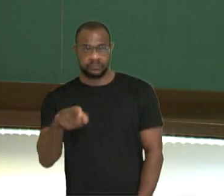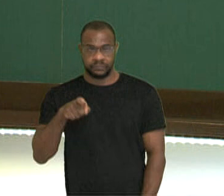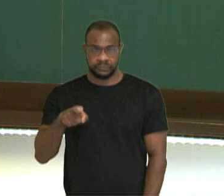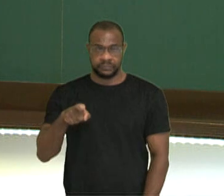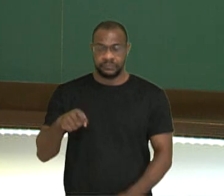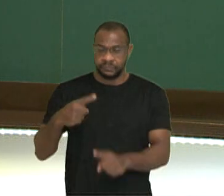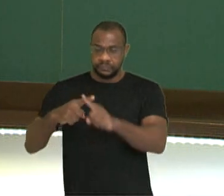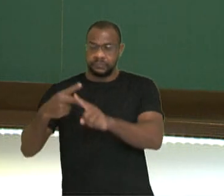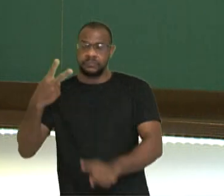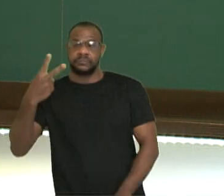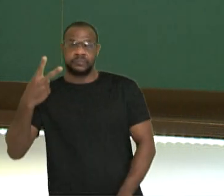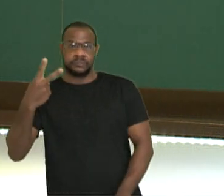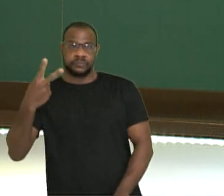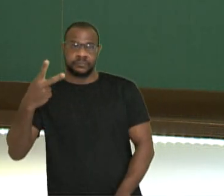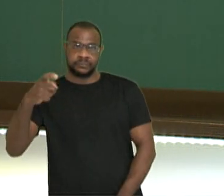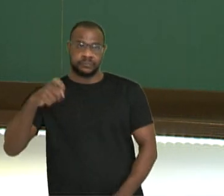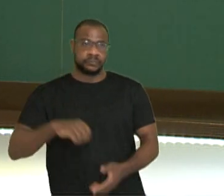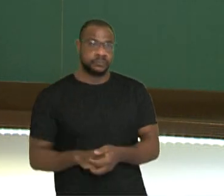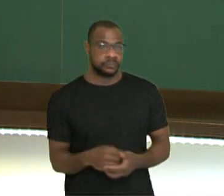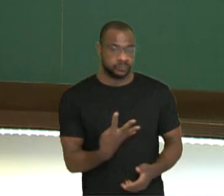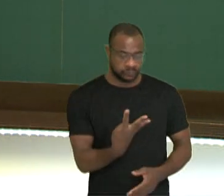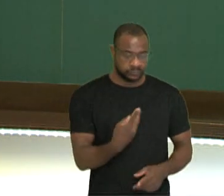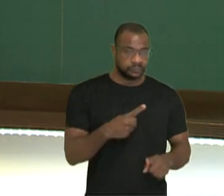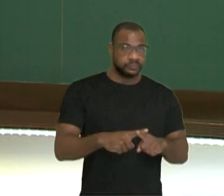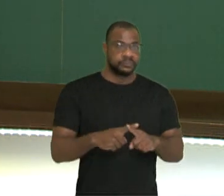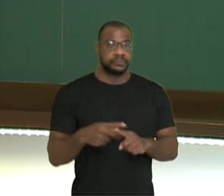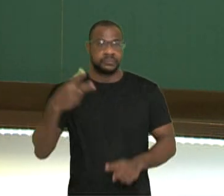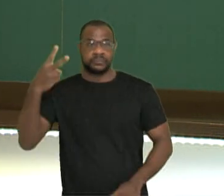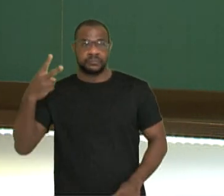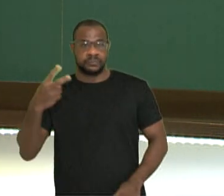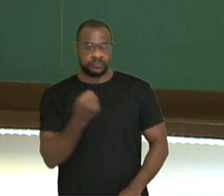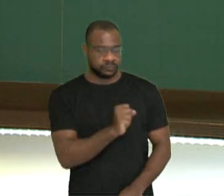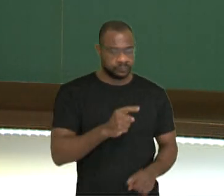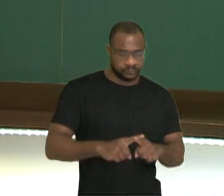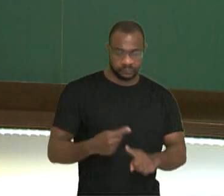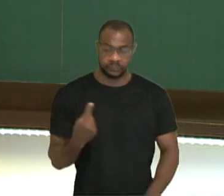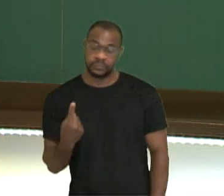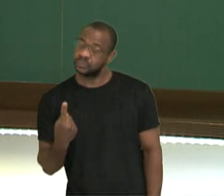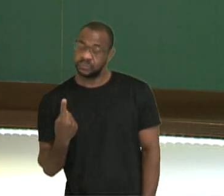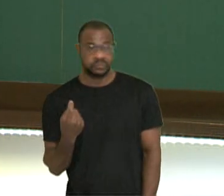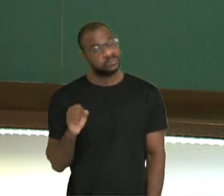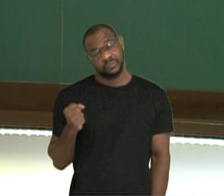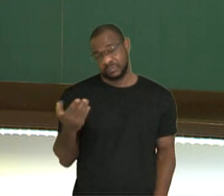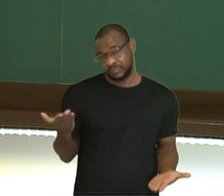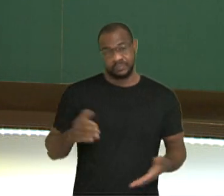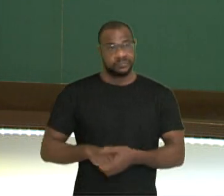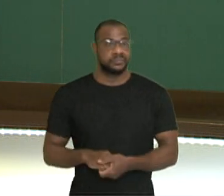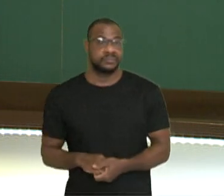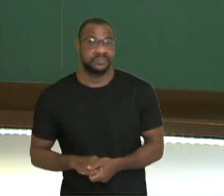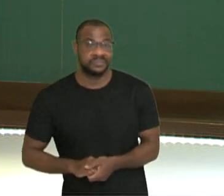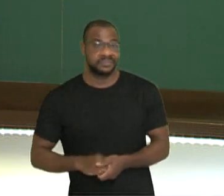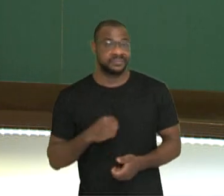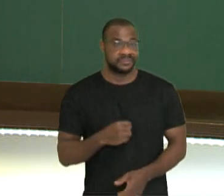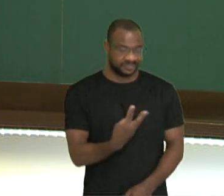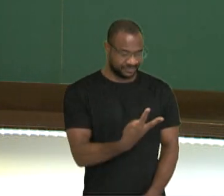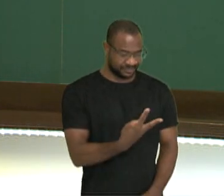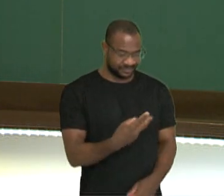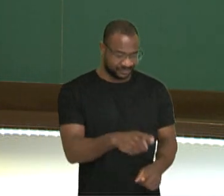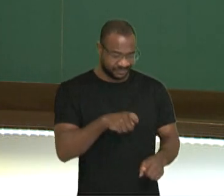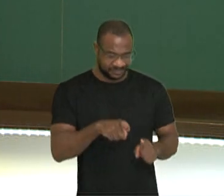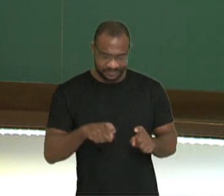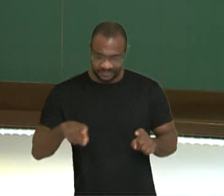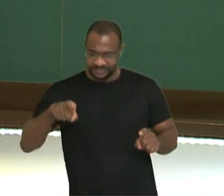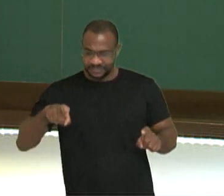2x. 4 vezes 2 é 8 e 8 vezes 1 é 8. E o x vai aparecer 3 vezes ali na